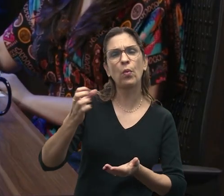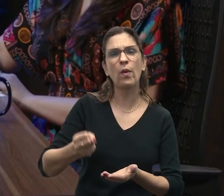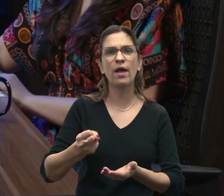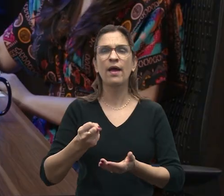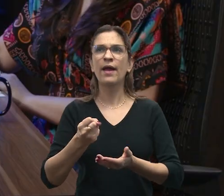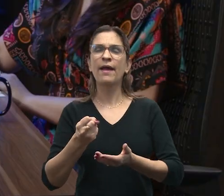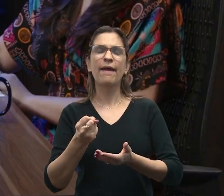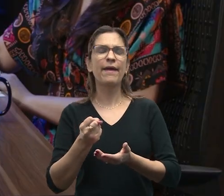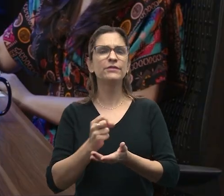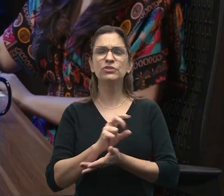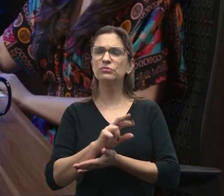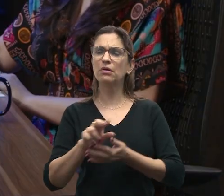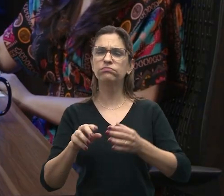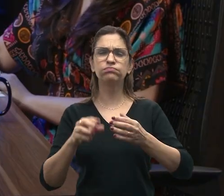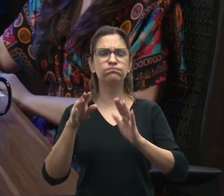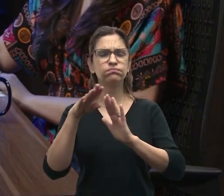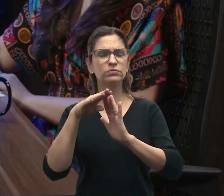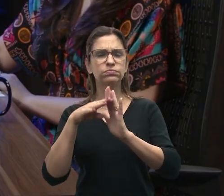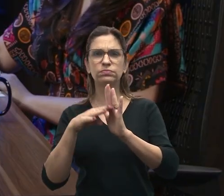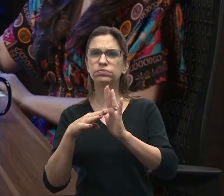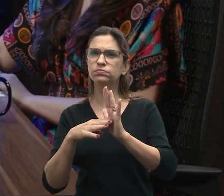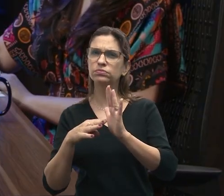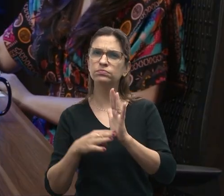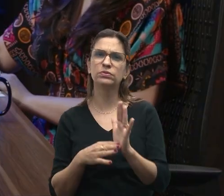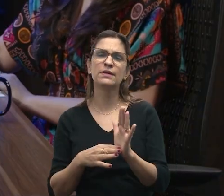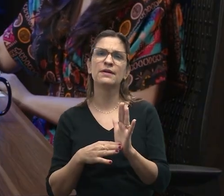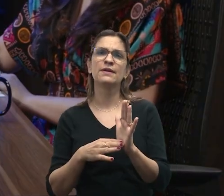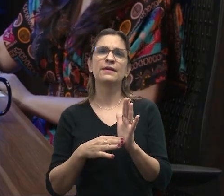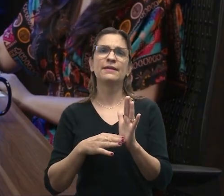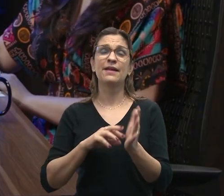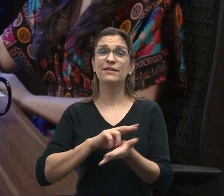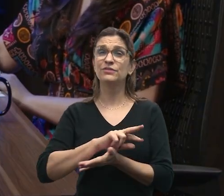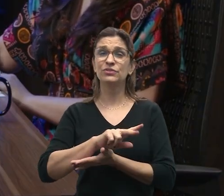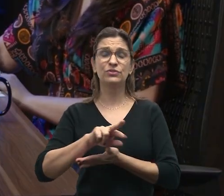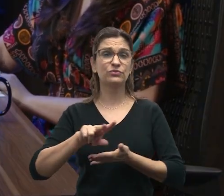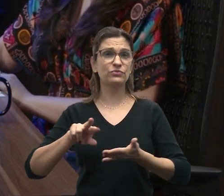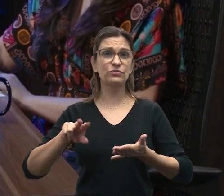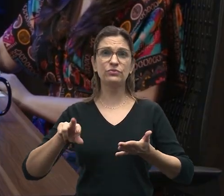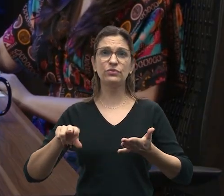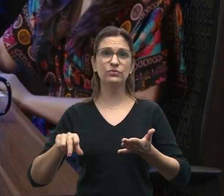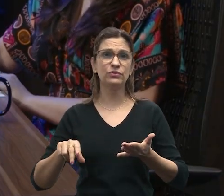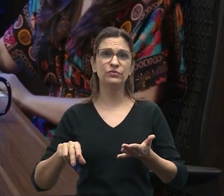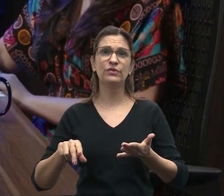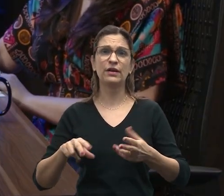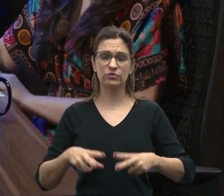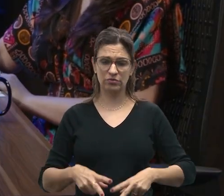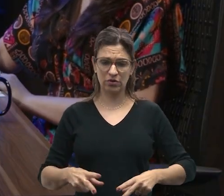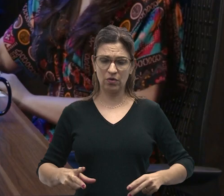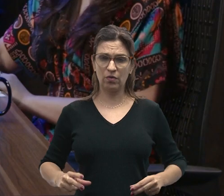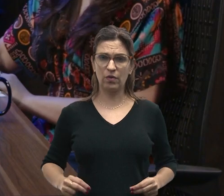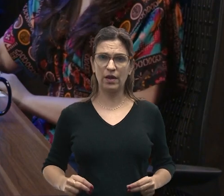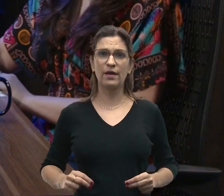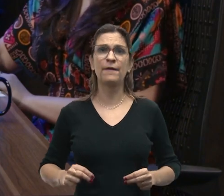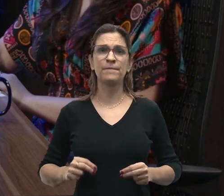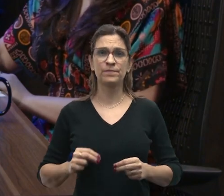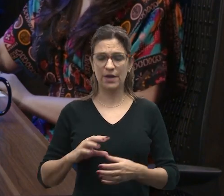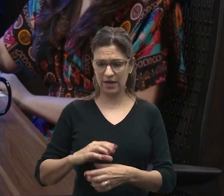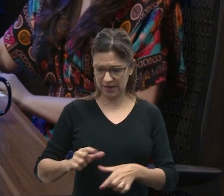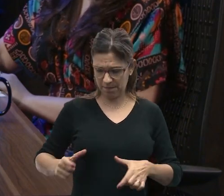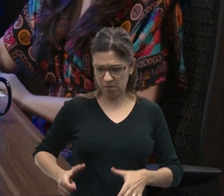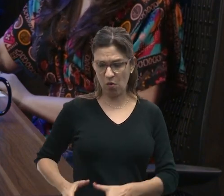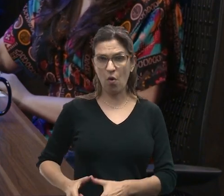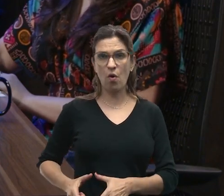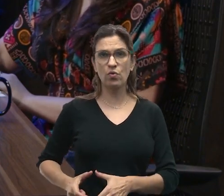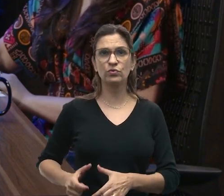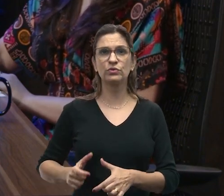alimentação parenteral, ou o que é necessário para fazer a xixi, não sei o quê, e, enfim,